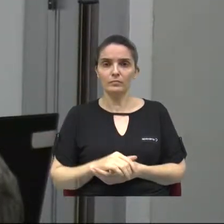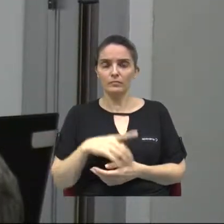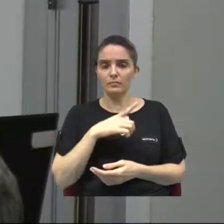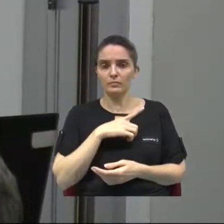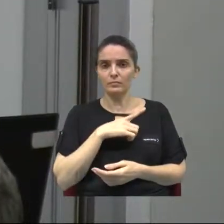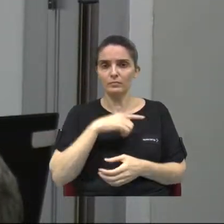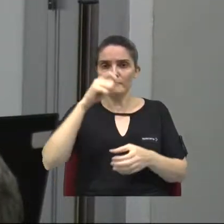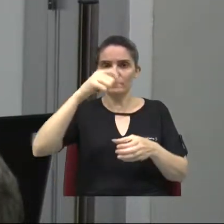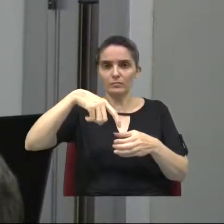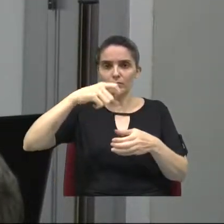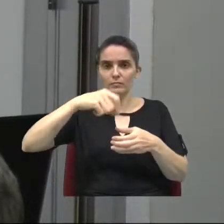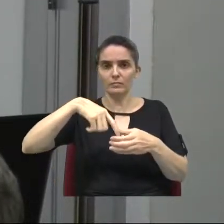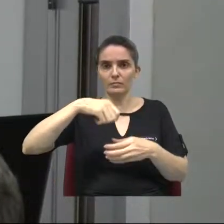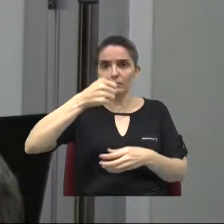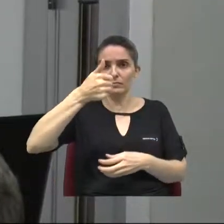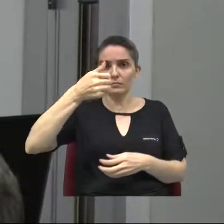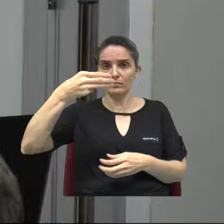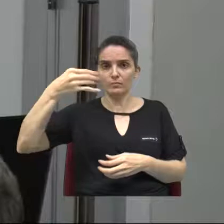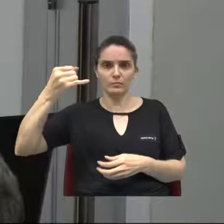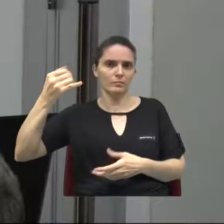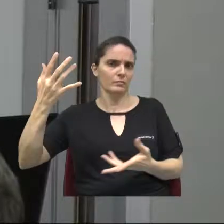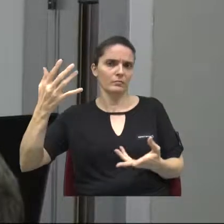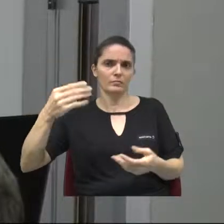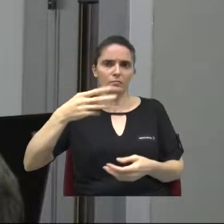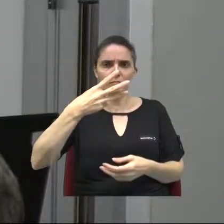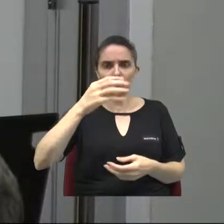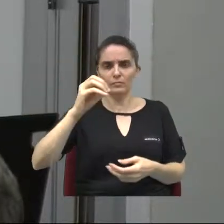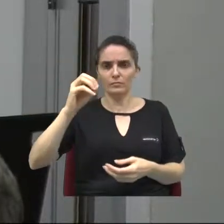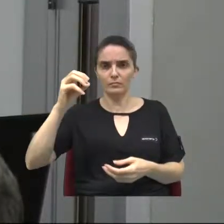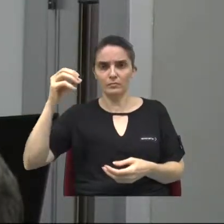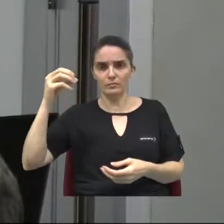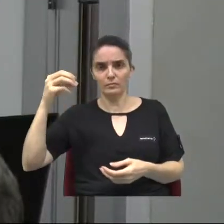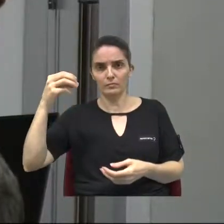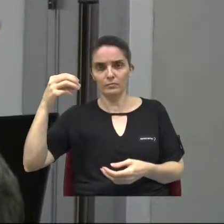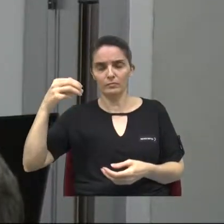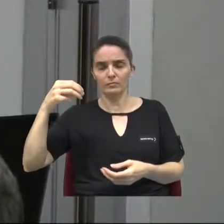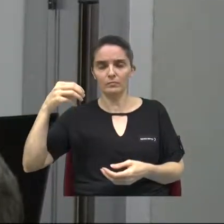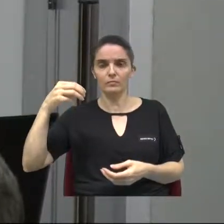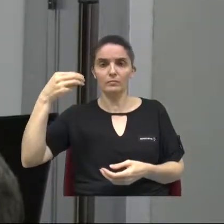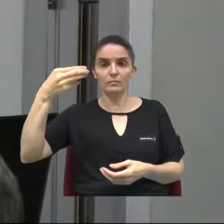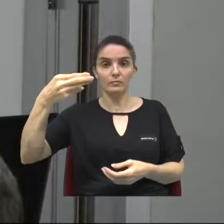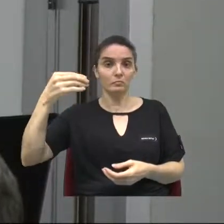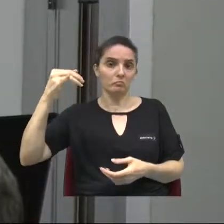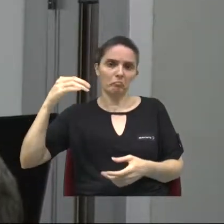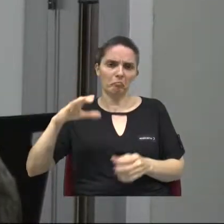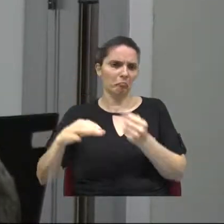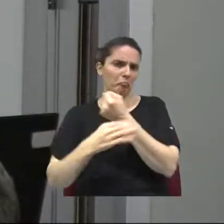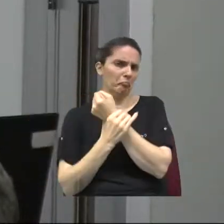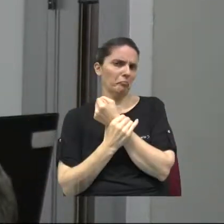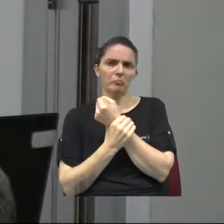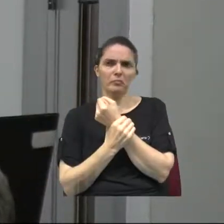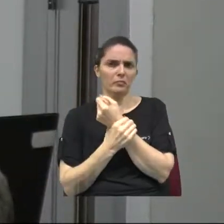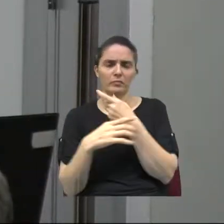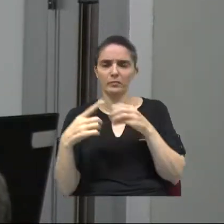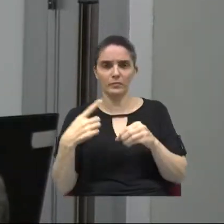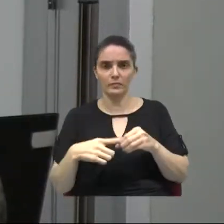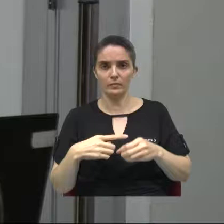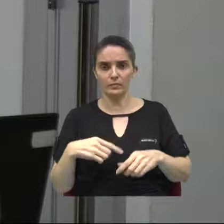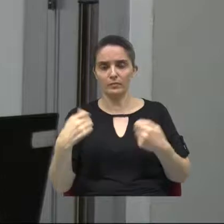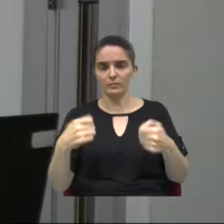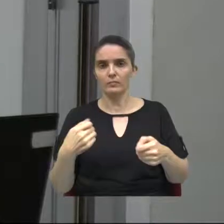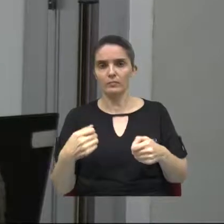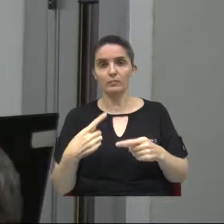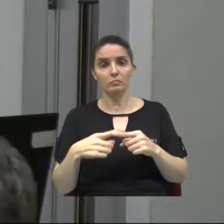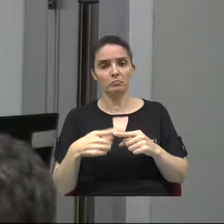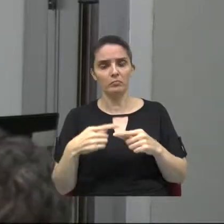de arrecadação de mais de 1 bilhão. Uma dívida de 300 milhões não seria tão grave para o município. O município precisa fazer